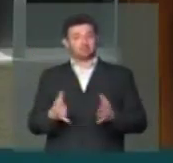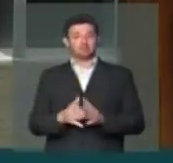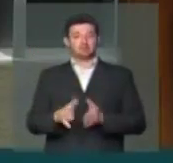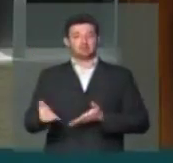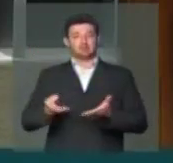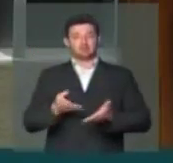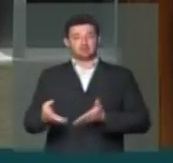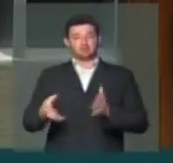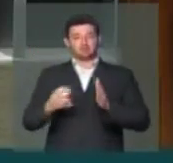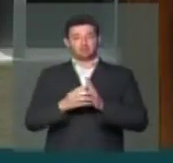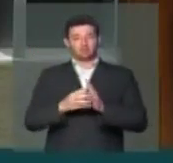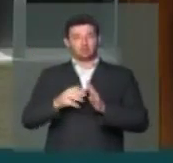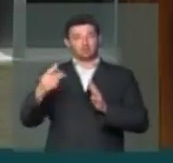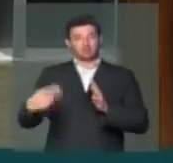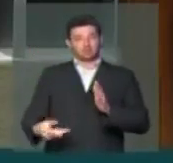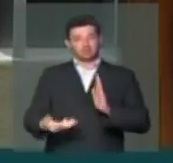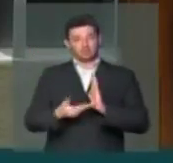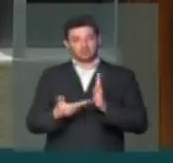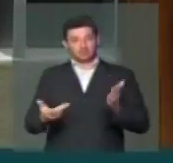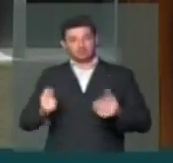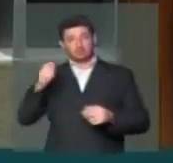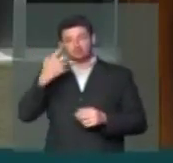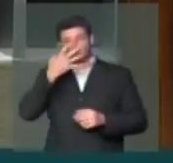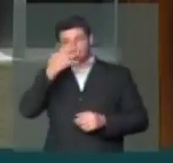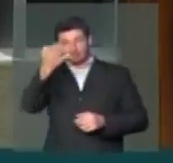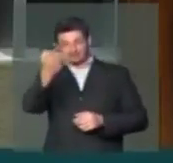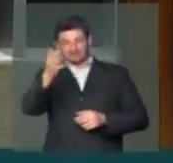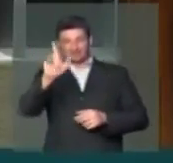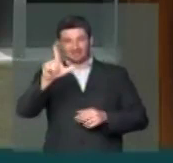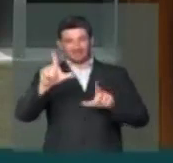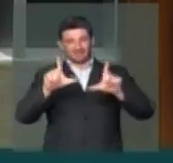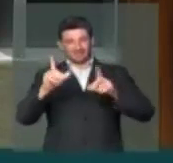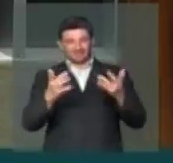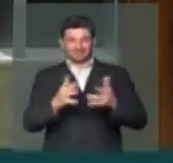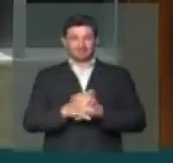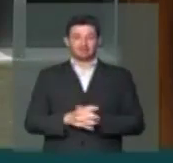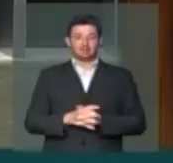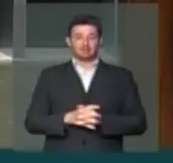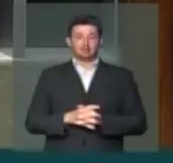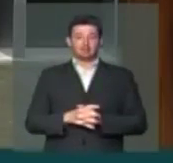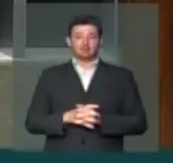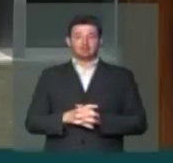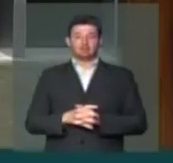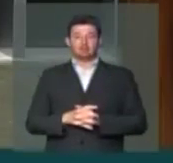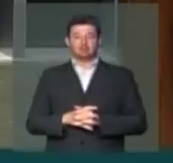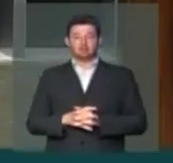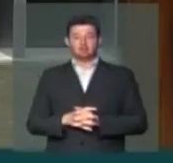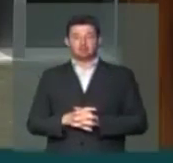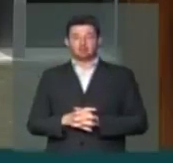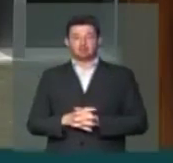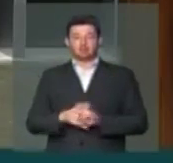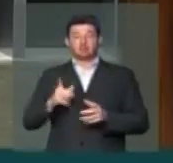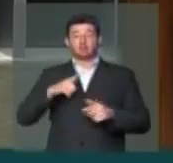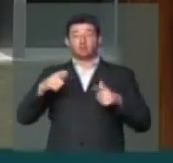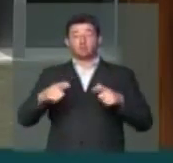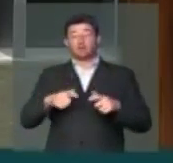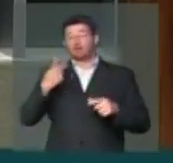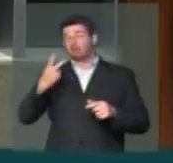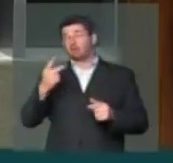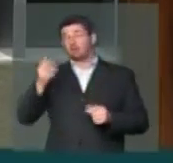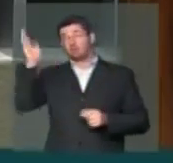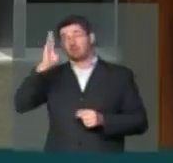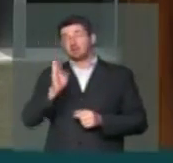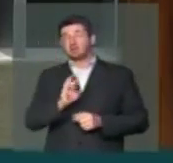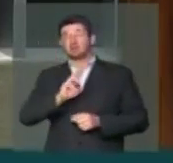servidores da casa, todos que acompanham esta sessão, há um lugar comum que diz que o Brasil não é um